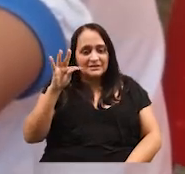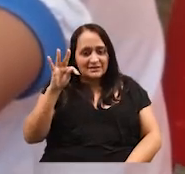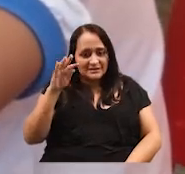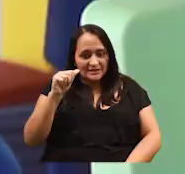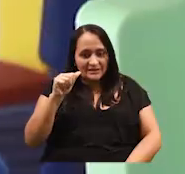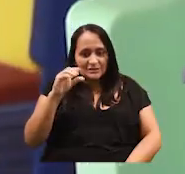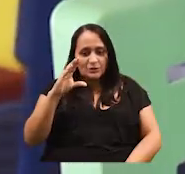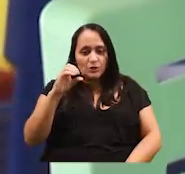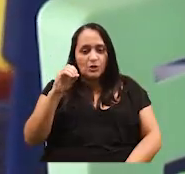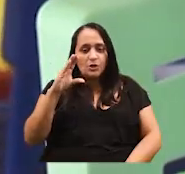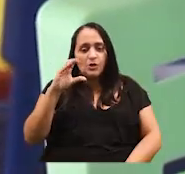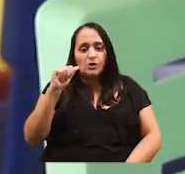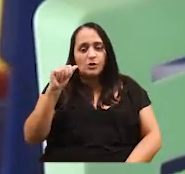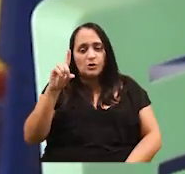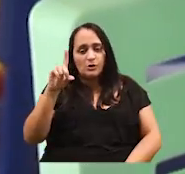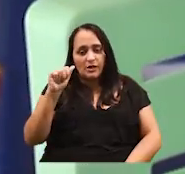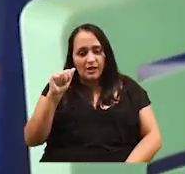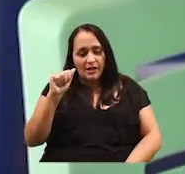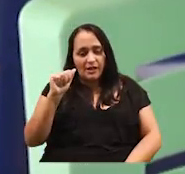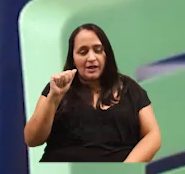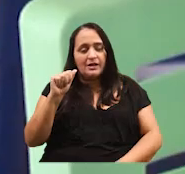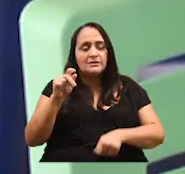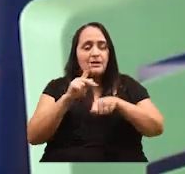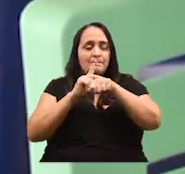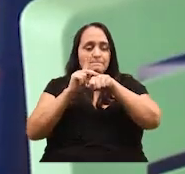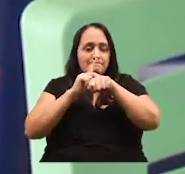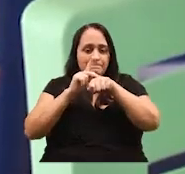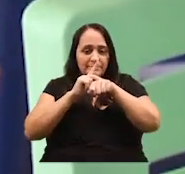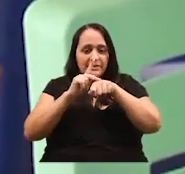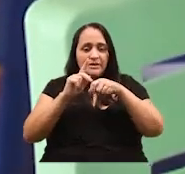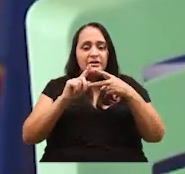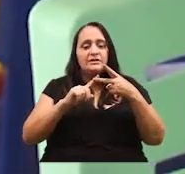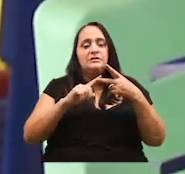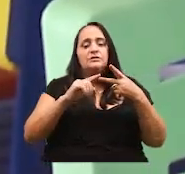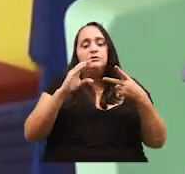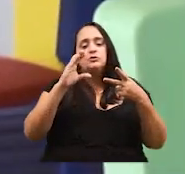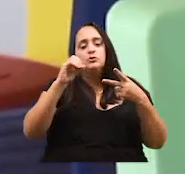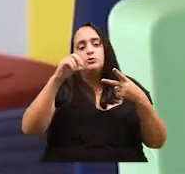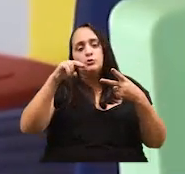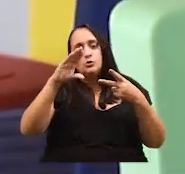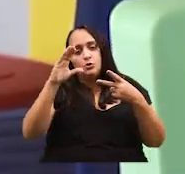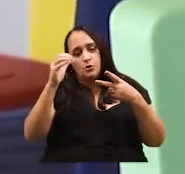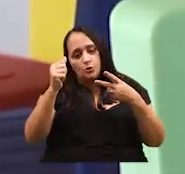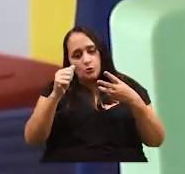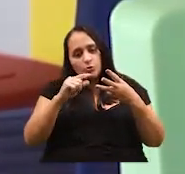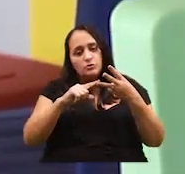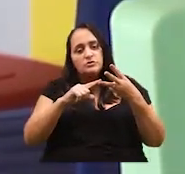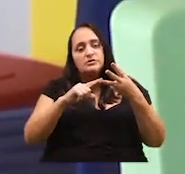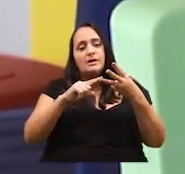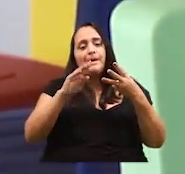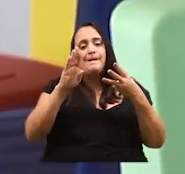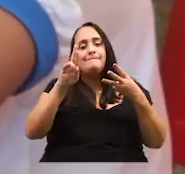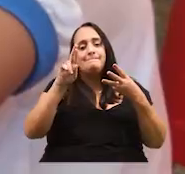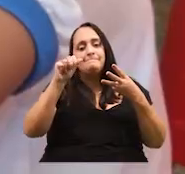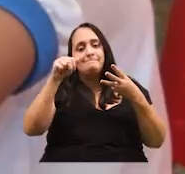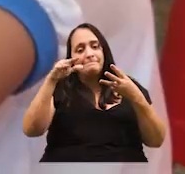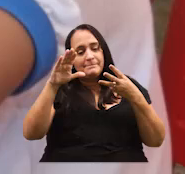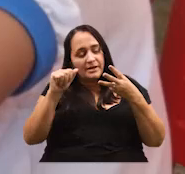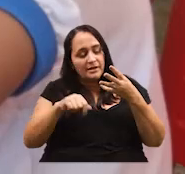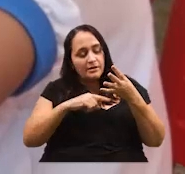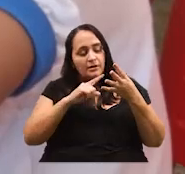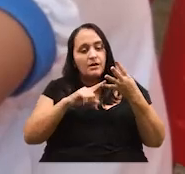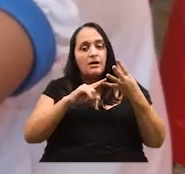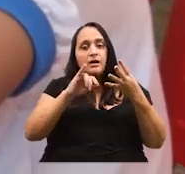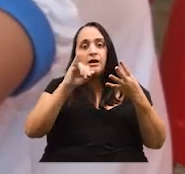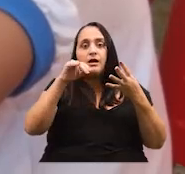por favor. Cocada preta, cocada poxa, cocada branca, cocada infantil. Olha